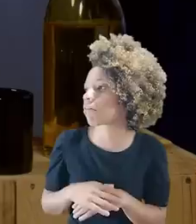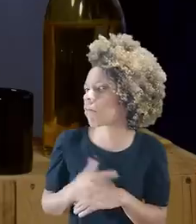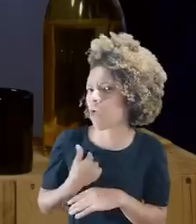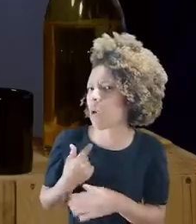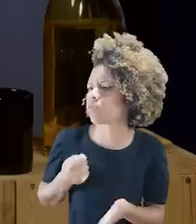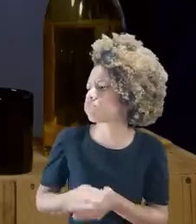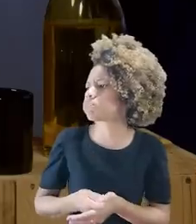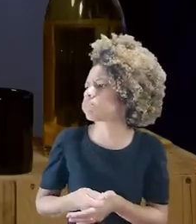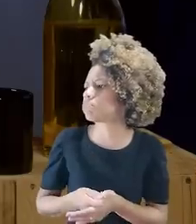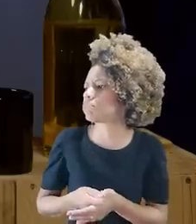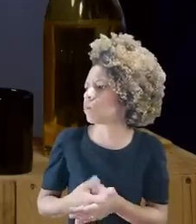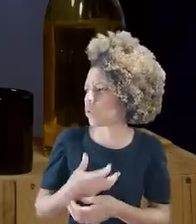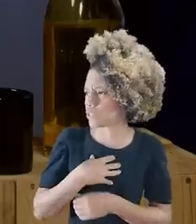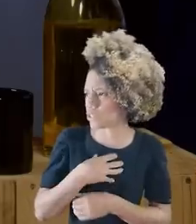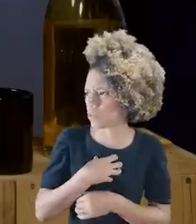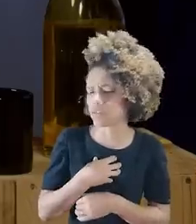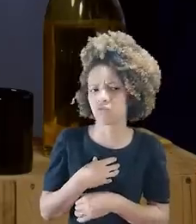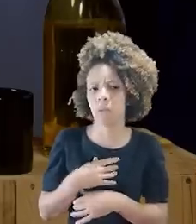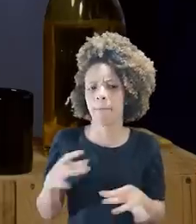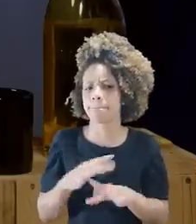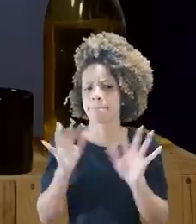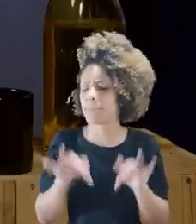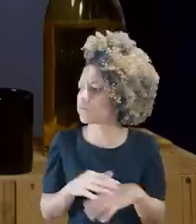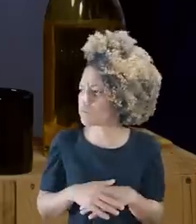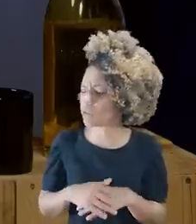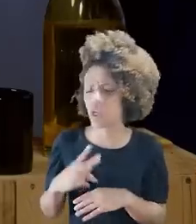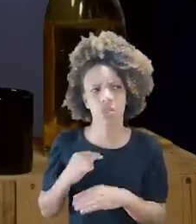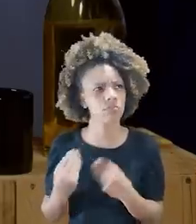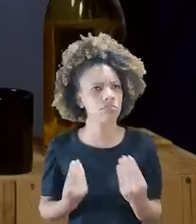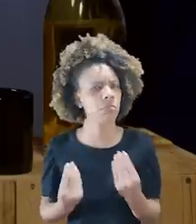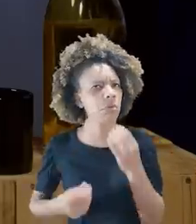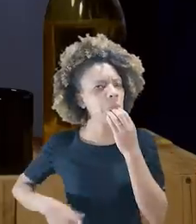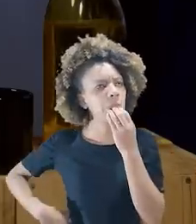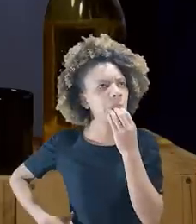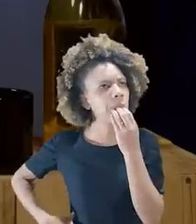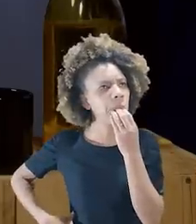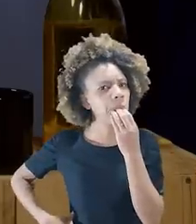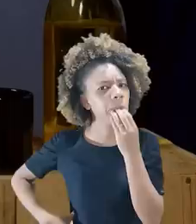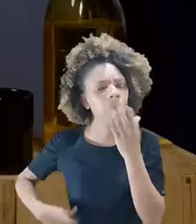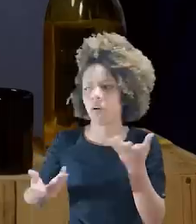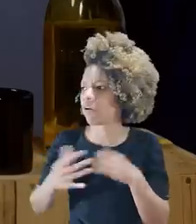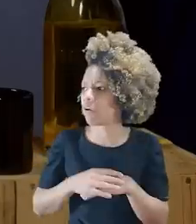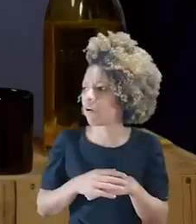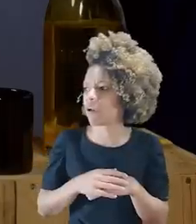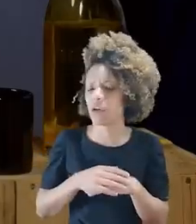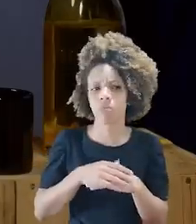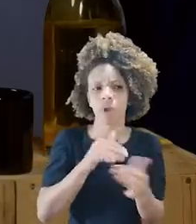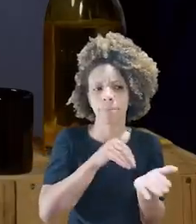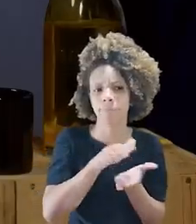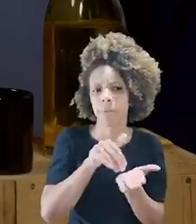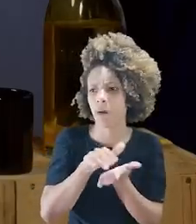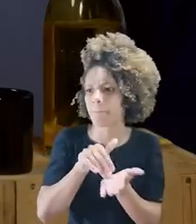muito Ninja assim no sentido de porque eu fico pensando nossa como eu né não tive fui mandando todo mundo embora fui fechando